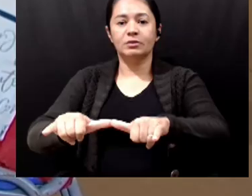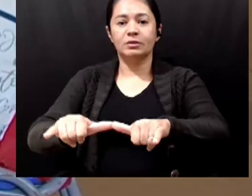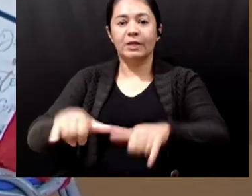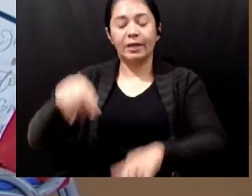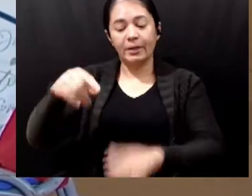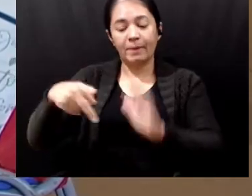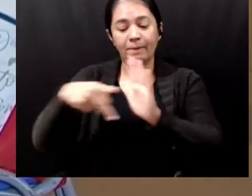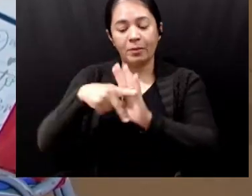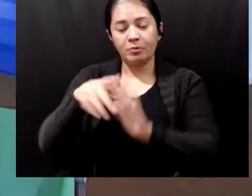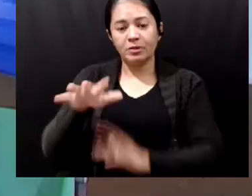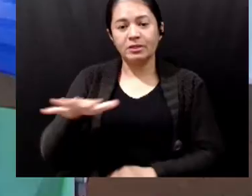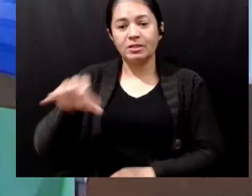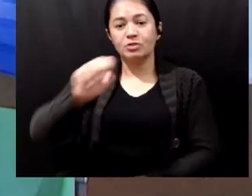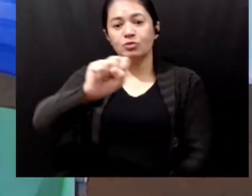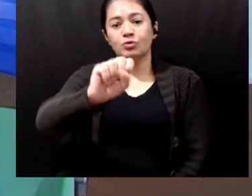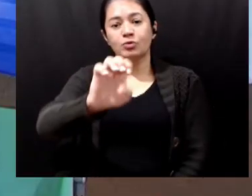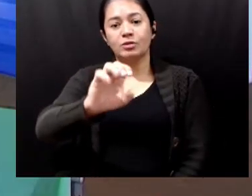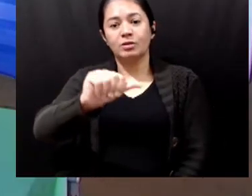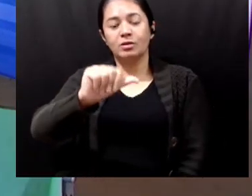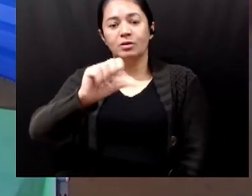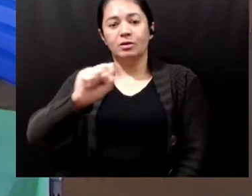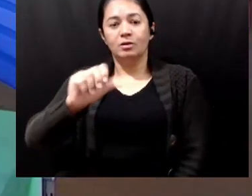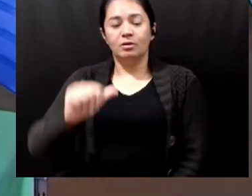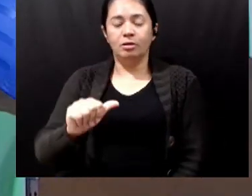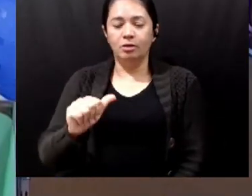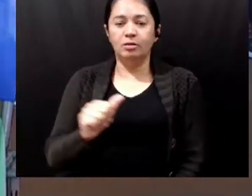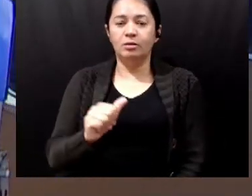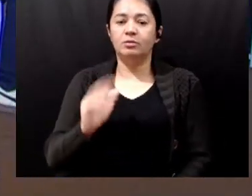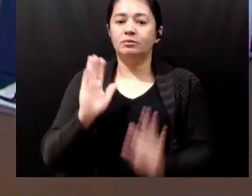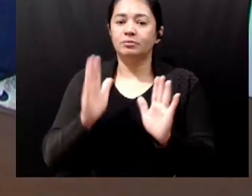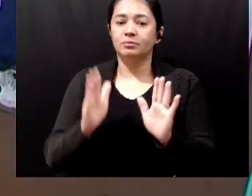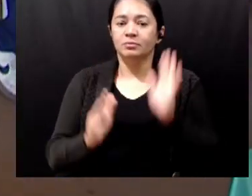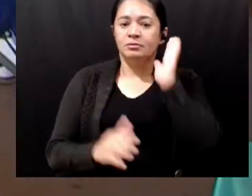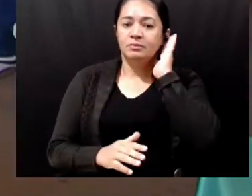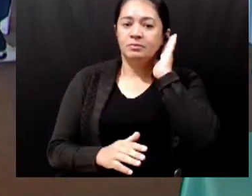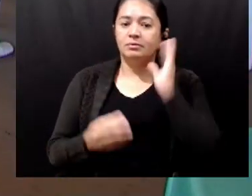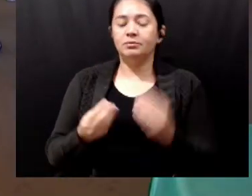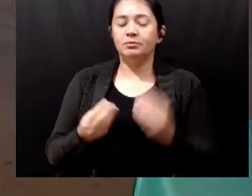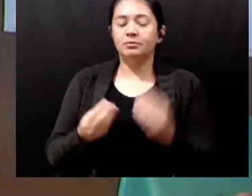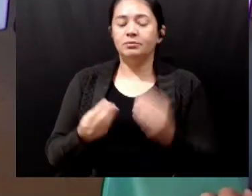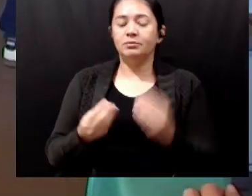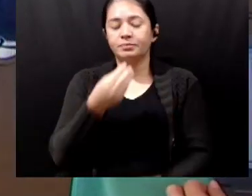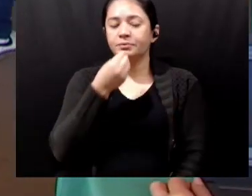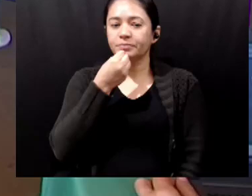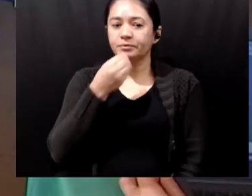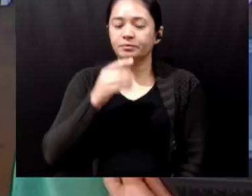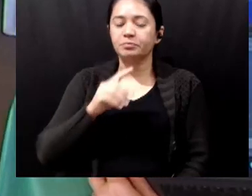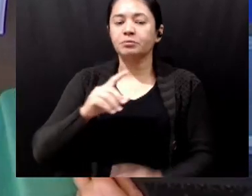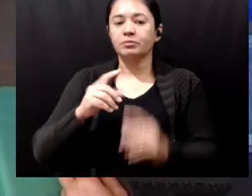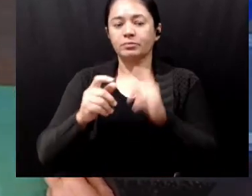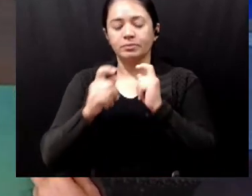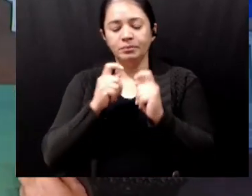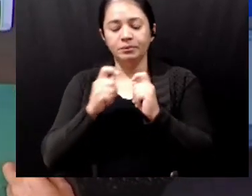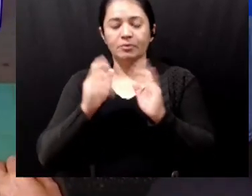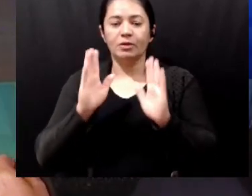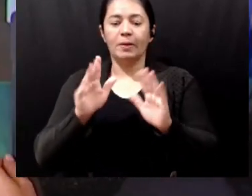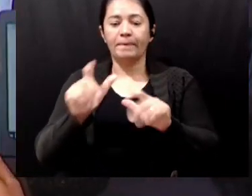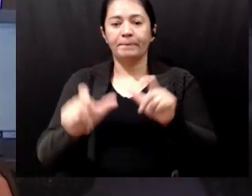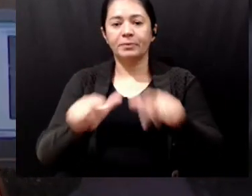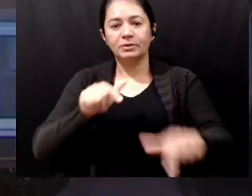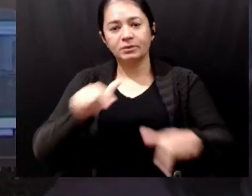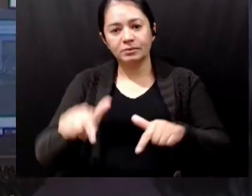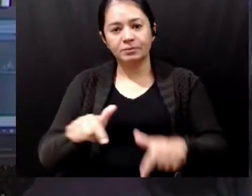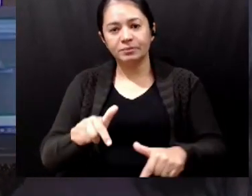Ceasa, que estão, né, aproveitando essa oportunidade para então entrevistar trabalhadores que vierem até aqui,